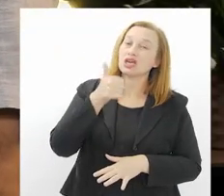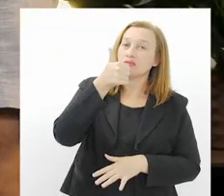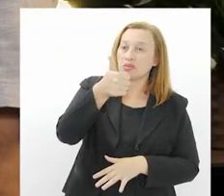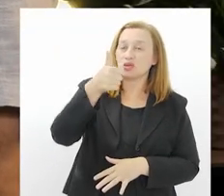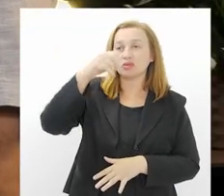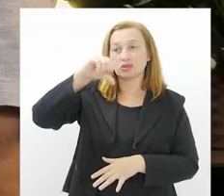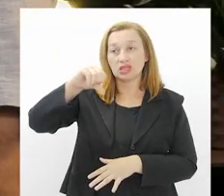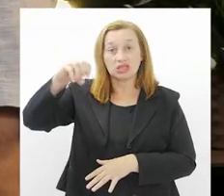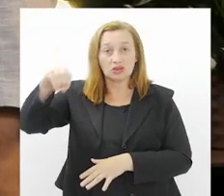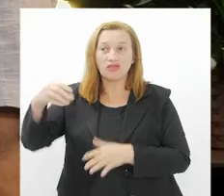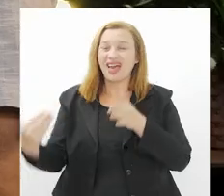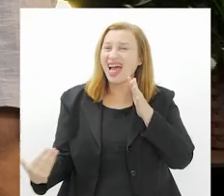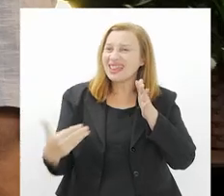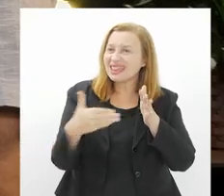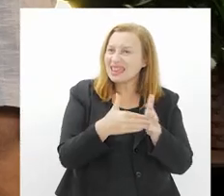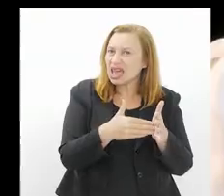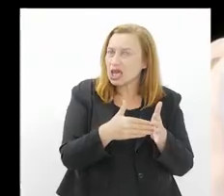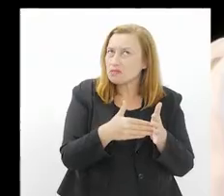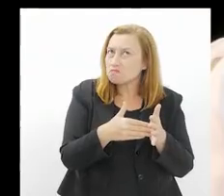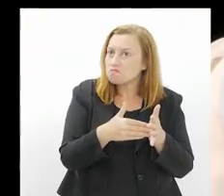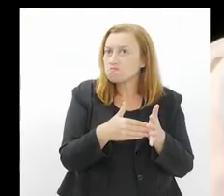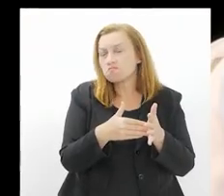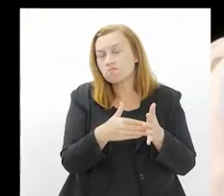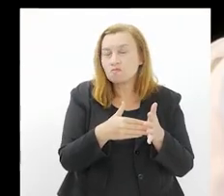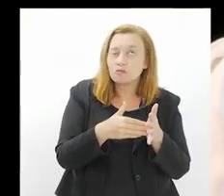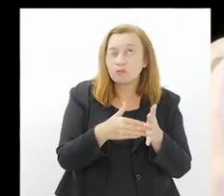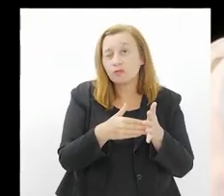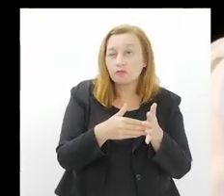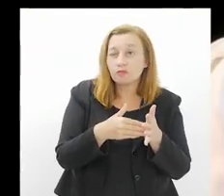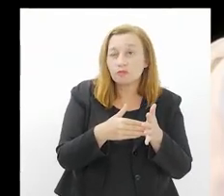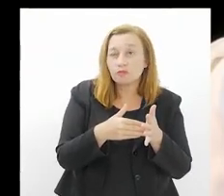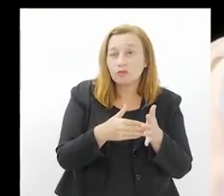de 1990 até